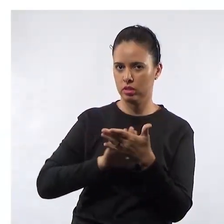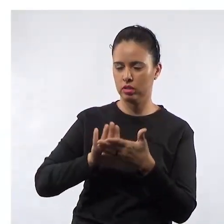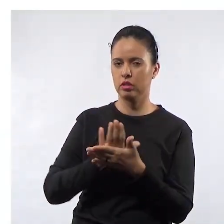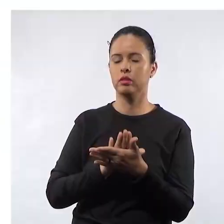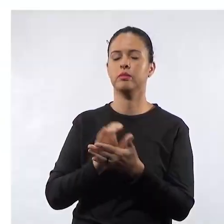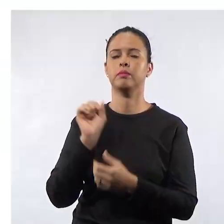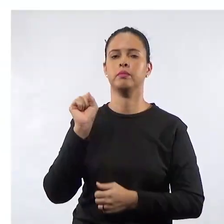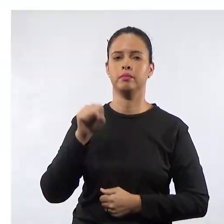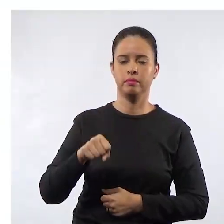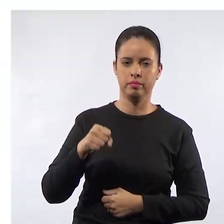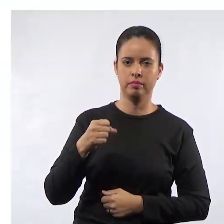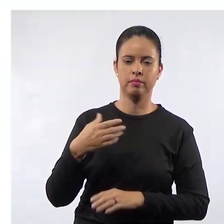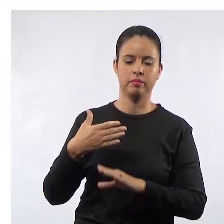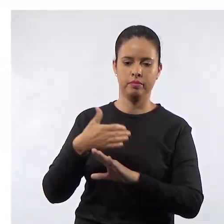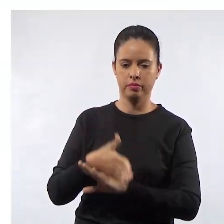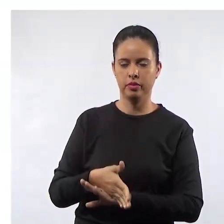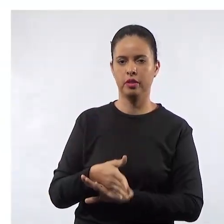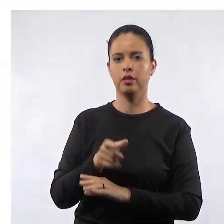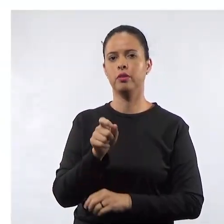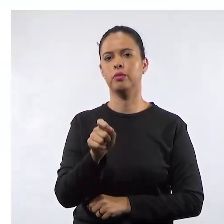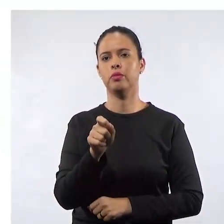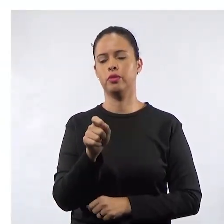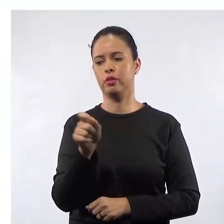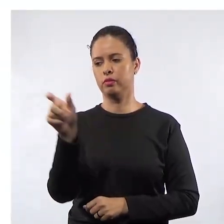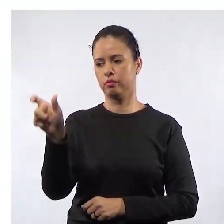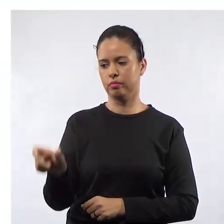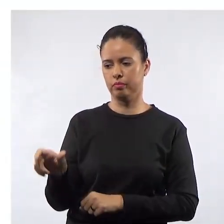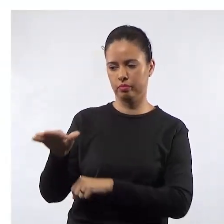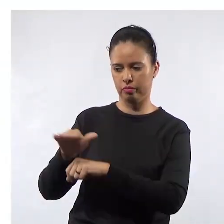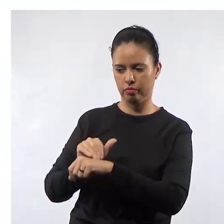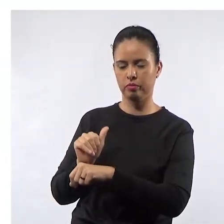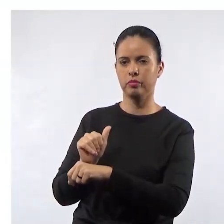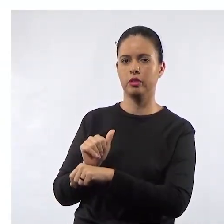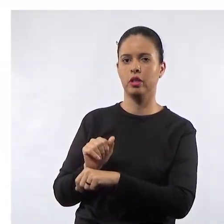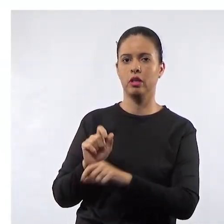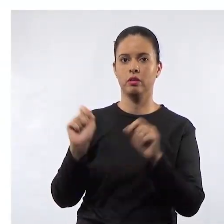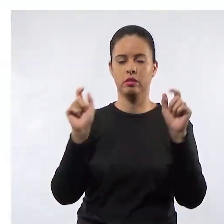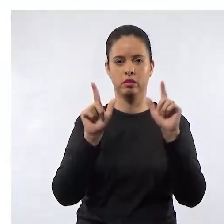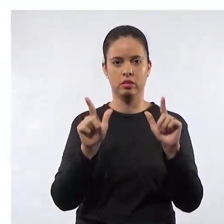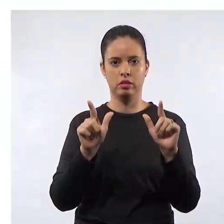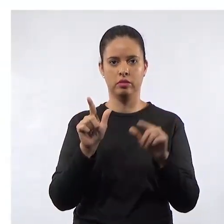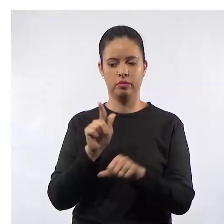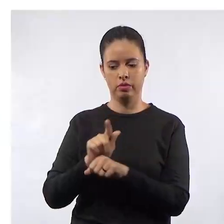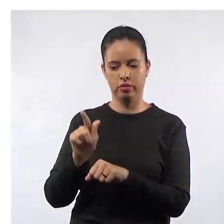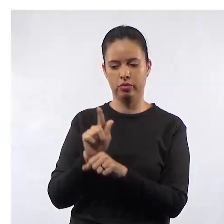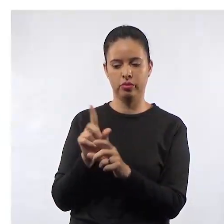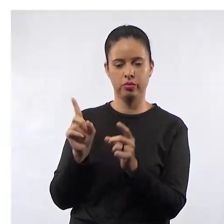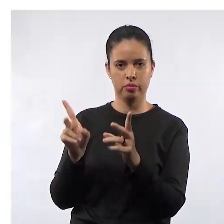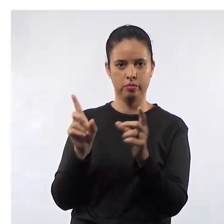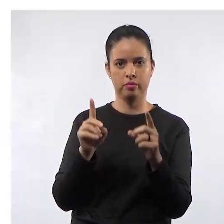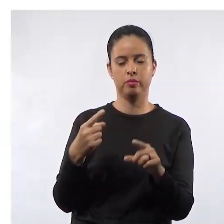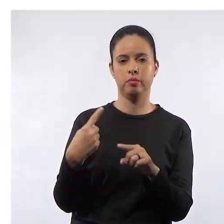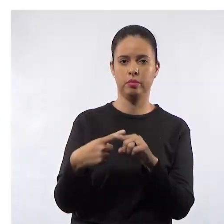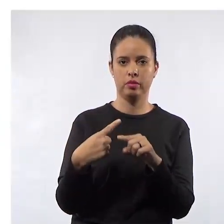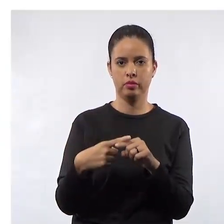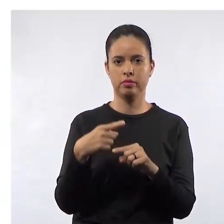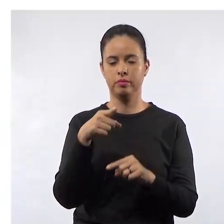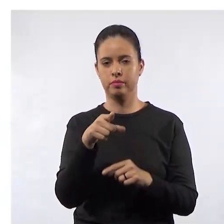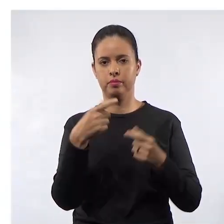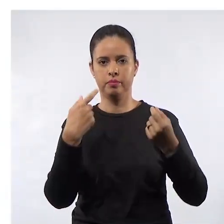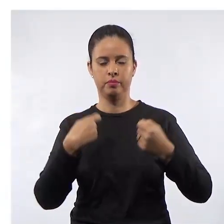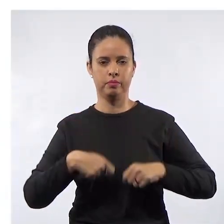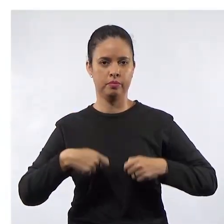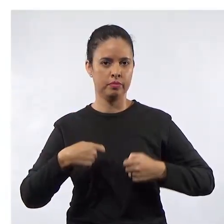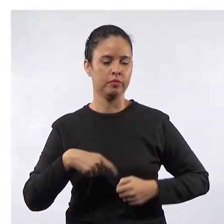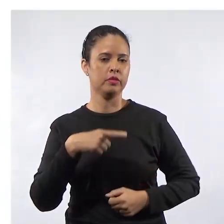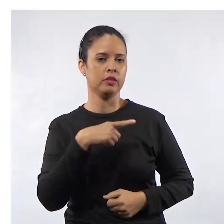sim entra aqui para demandar o comerciante. Fica atento aí, gestor comercial, porque você tem que